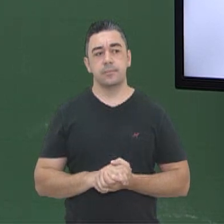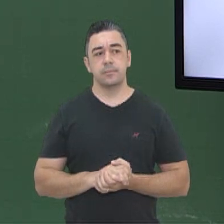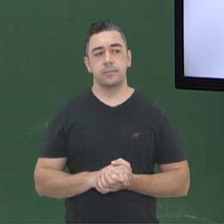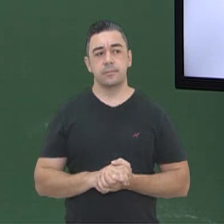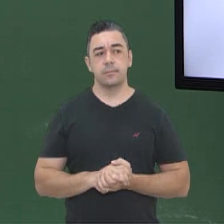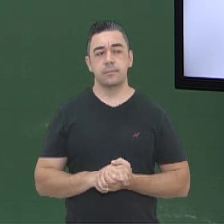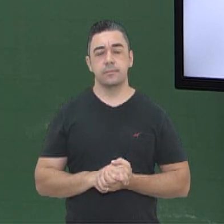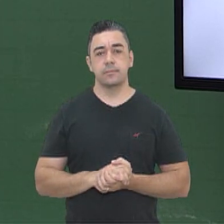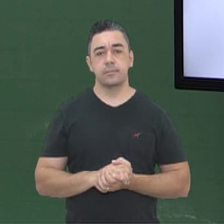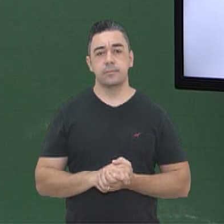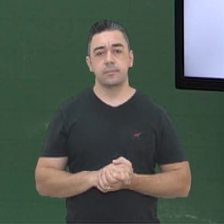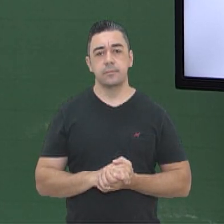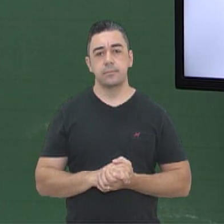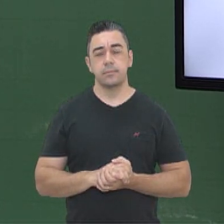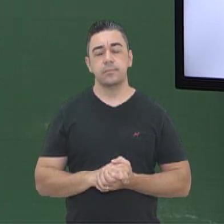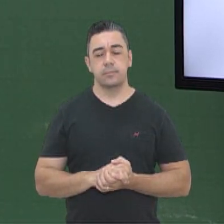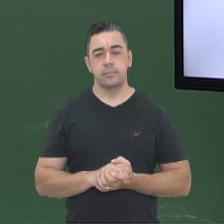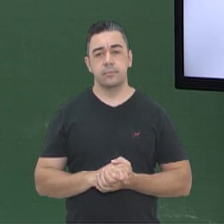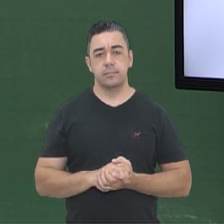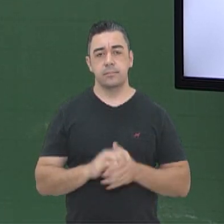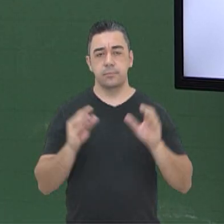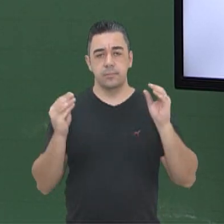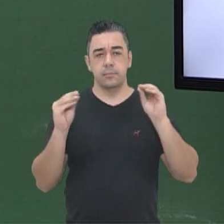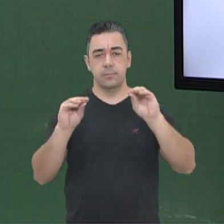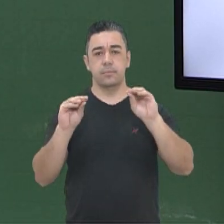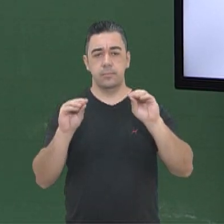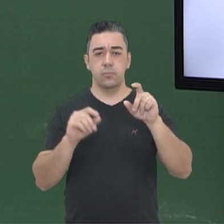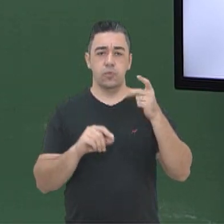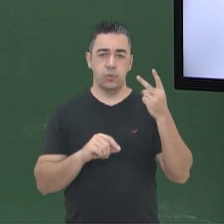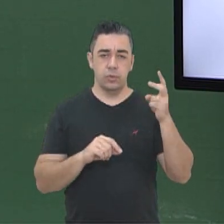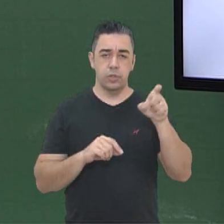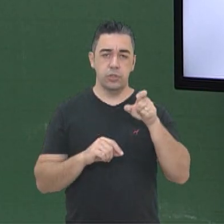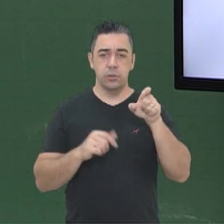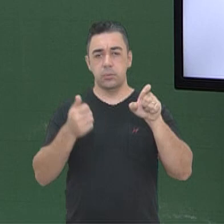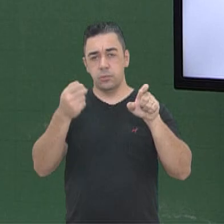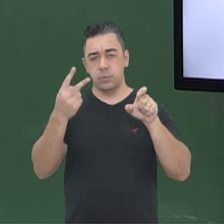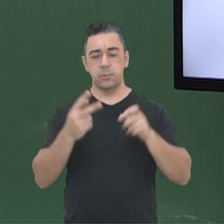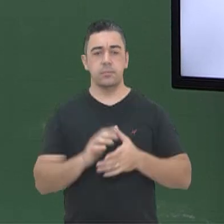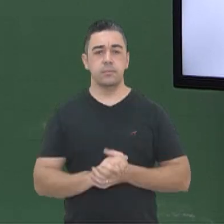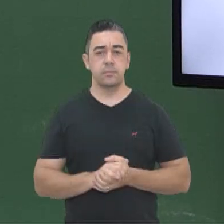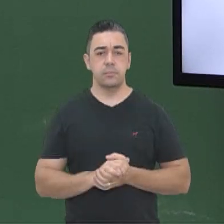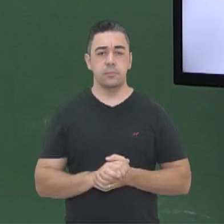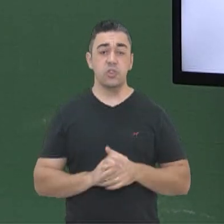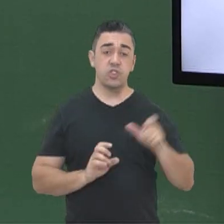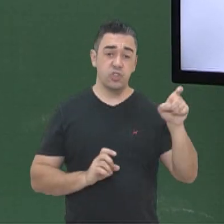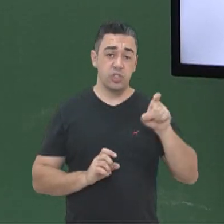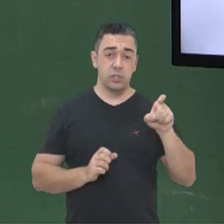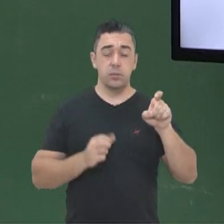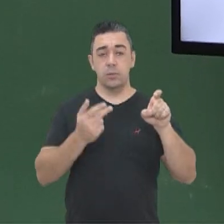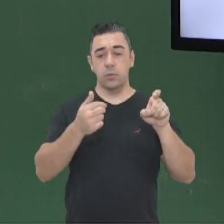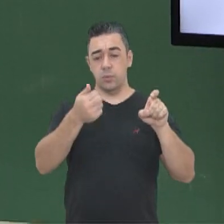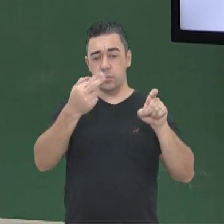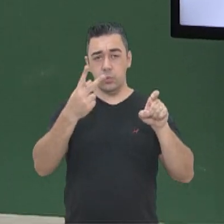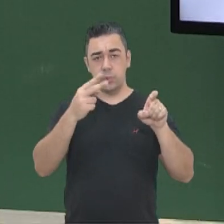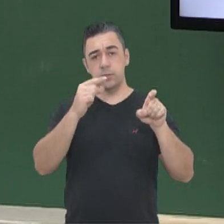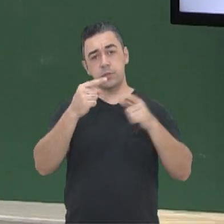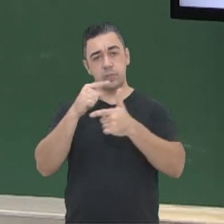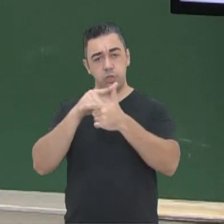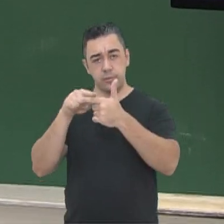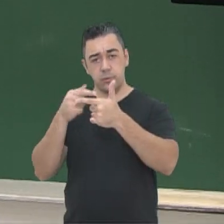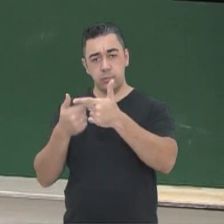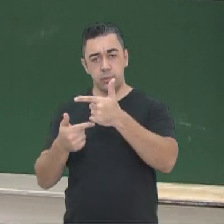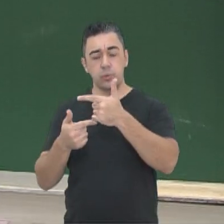é 2x, 1 vezes 12 vai dar 12, então x é igual a 12 dividido